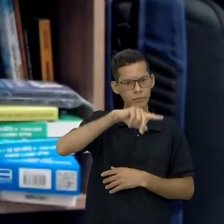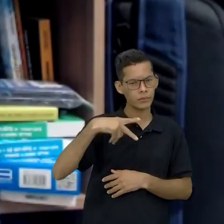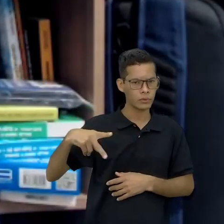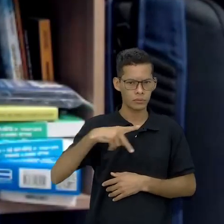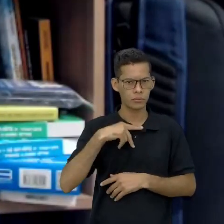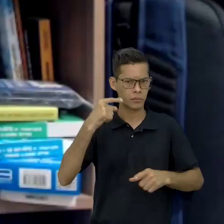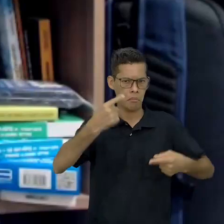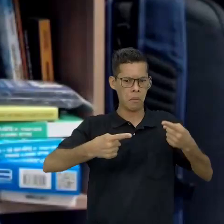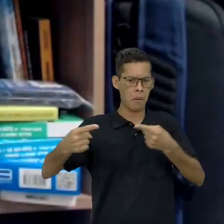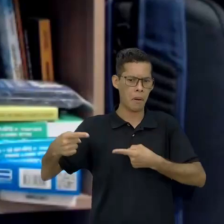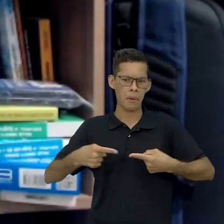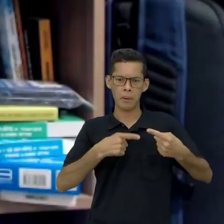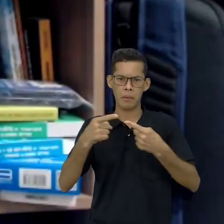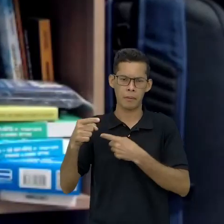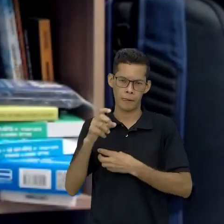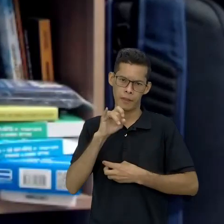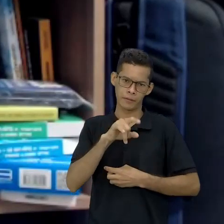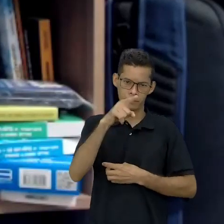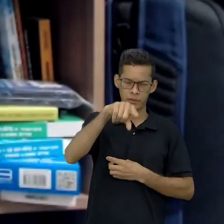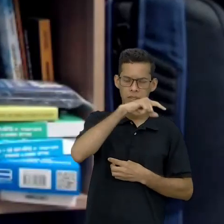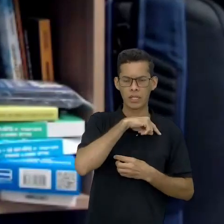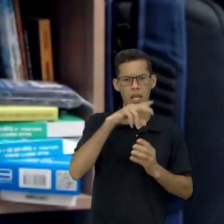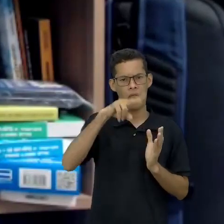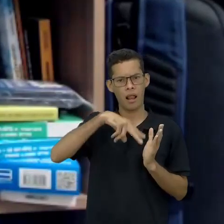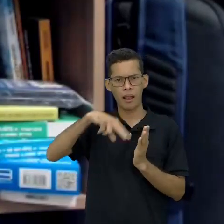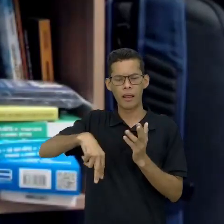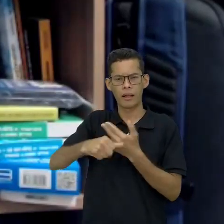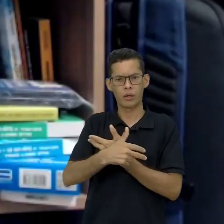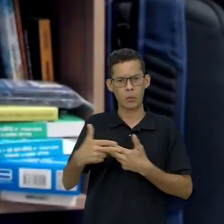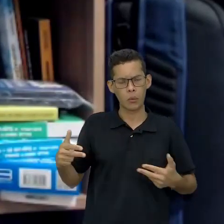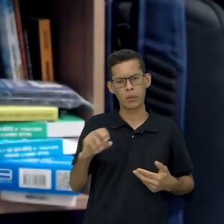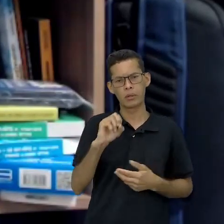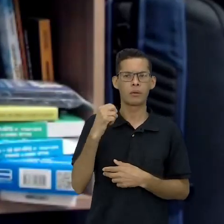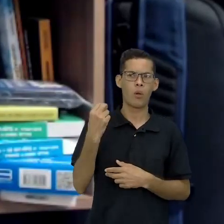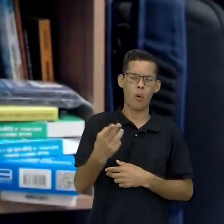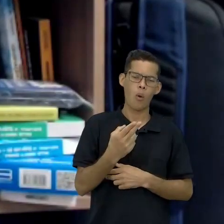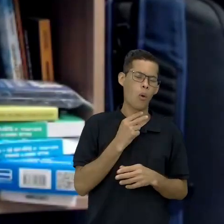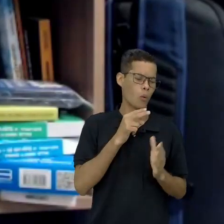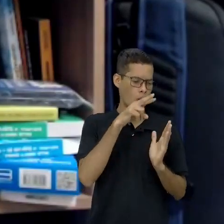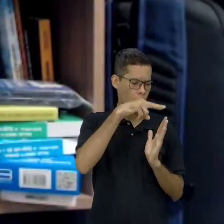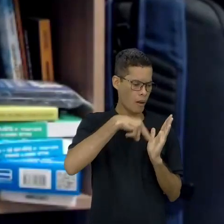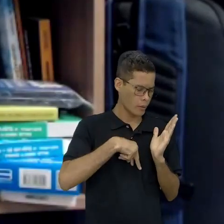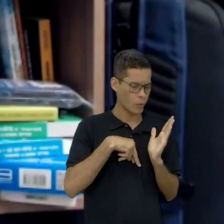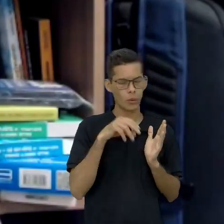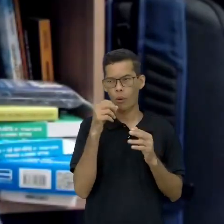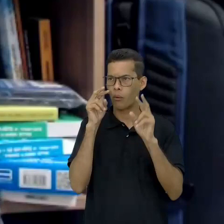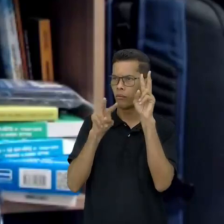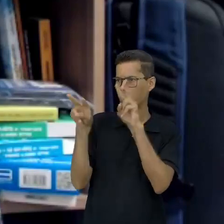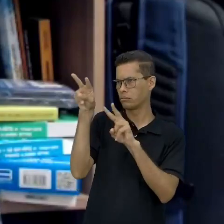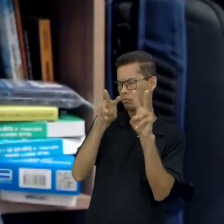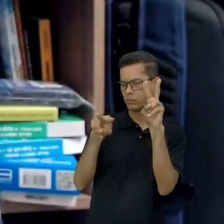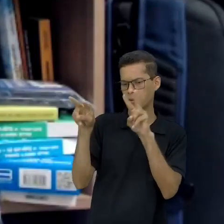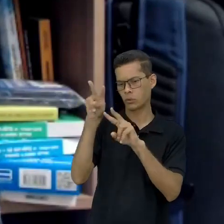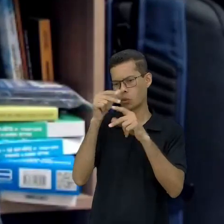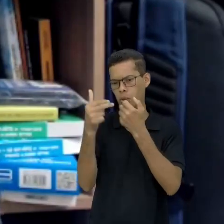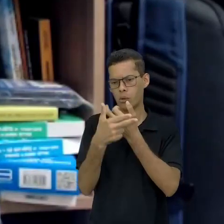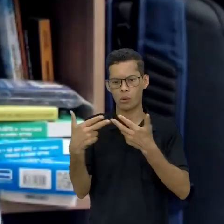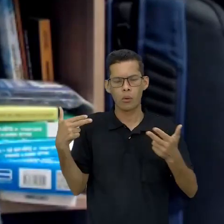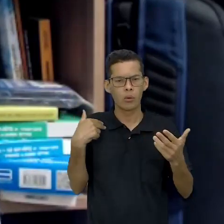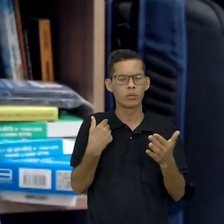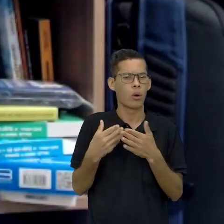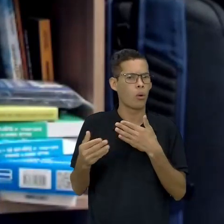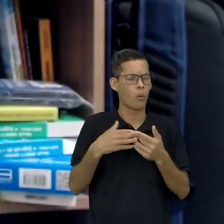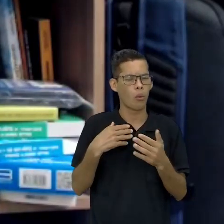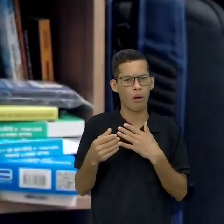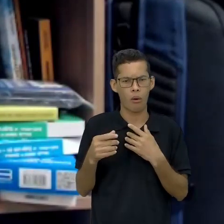que, né, ao ler ou ao ter uma leitura, seja ela gráfica, visual, né, ou qual modalidade